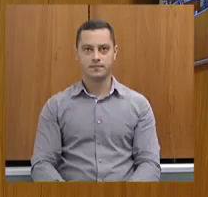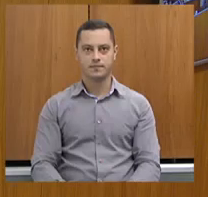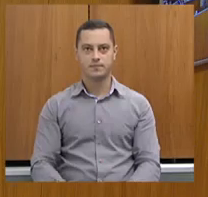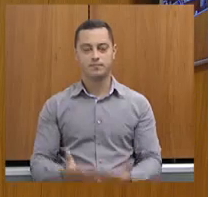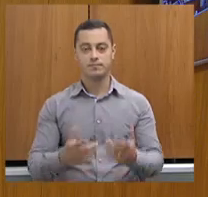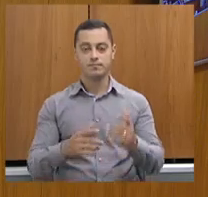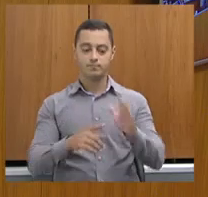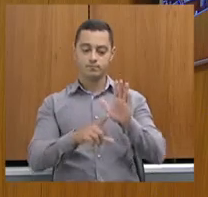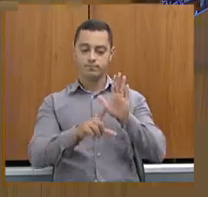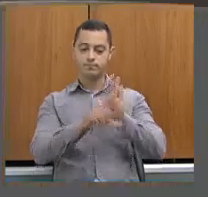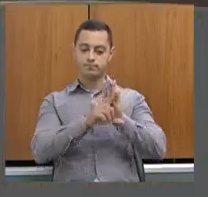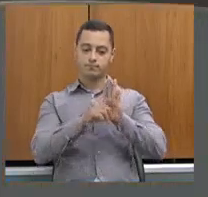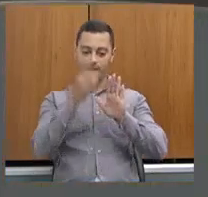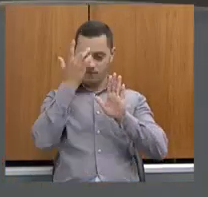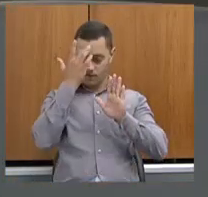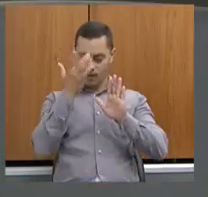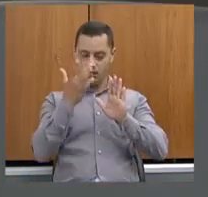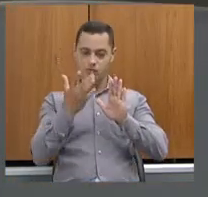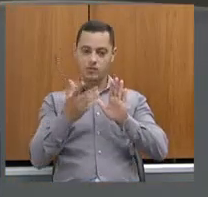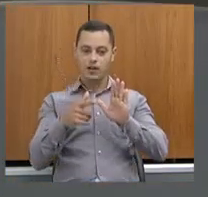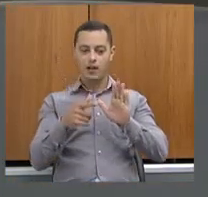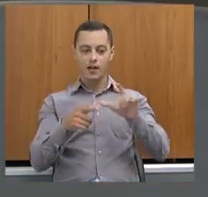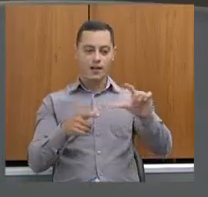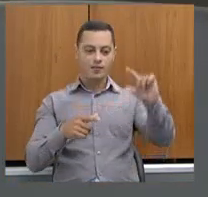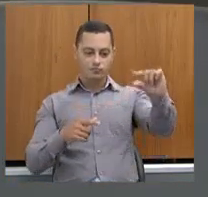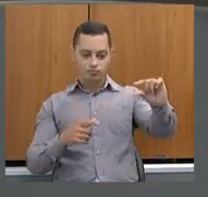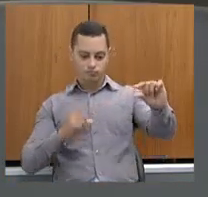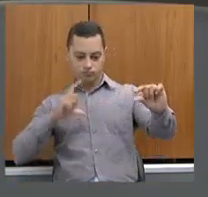da Equidade dar mais a quem tem menos